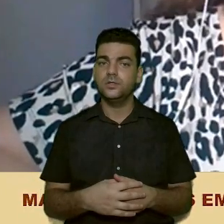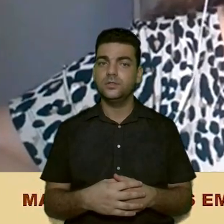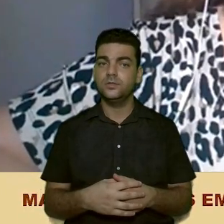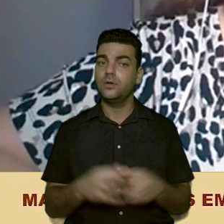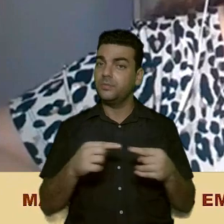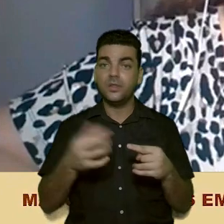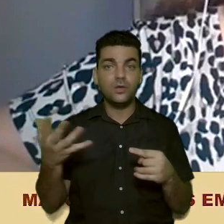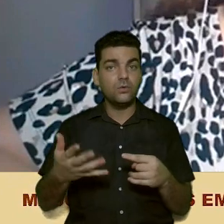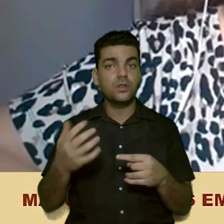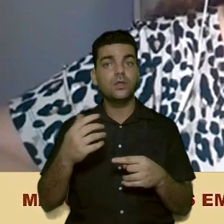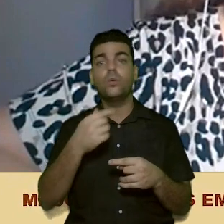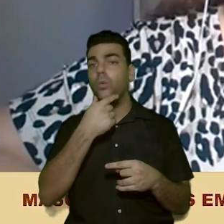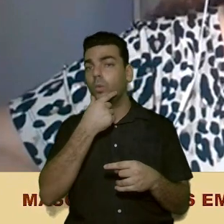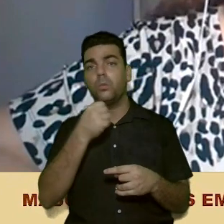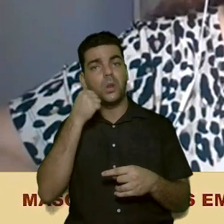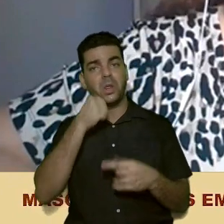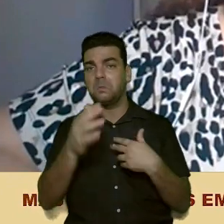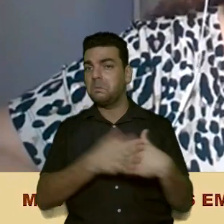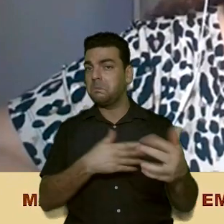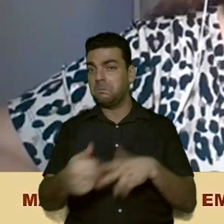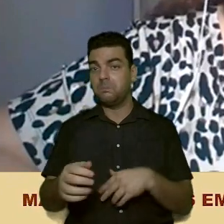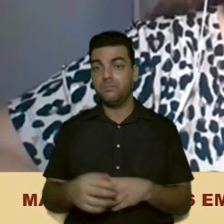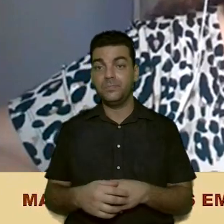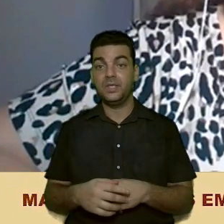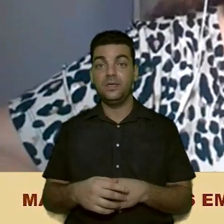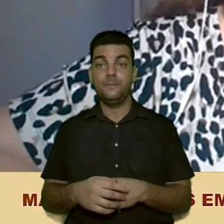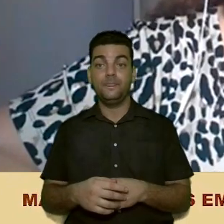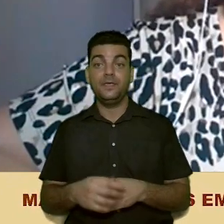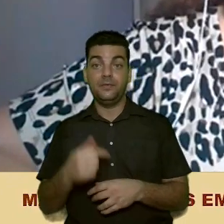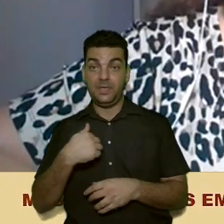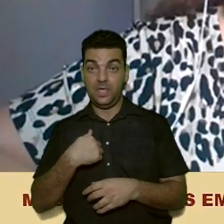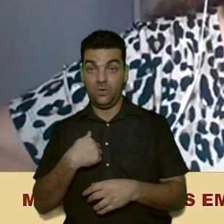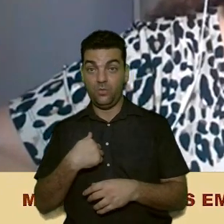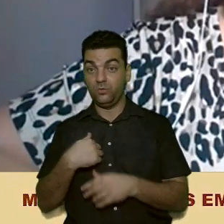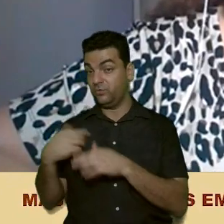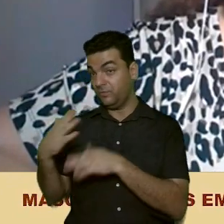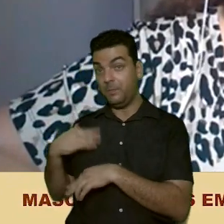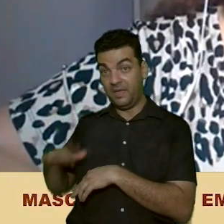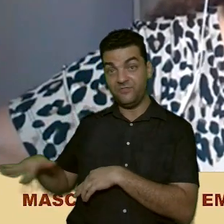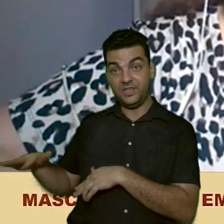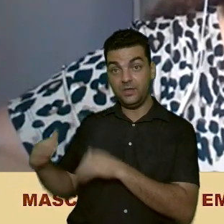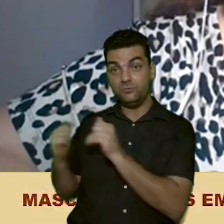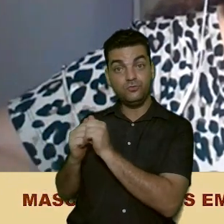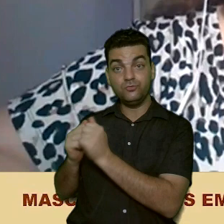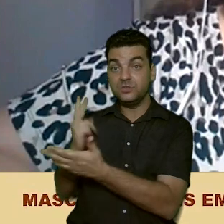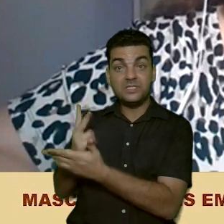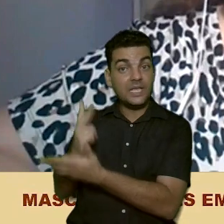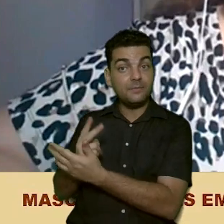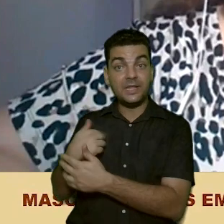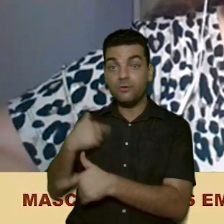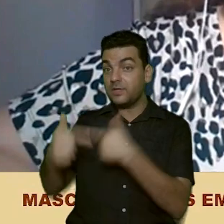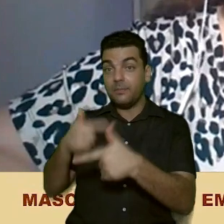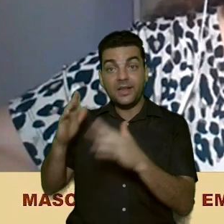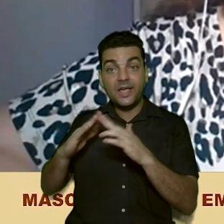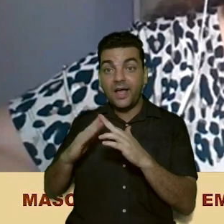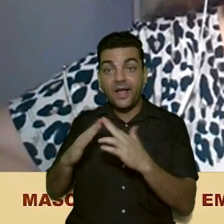pai e da mãe. Então hoje eu trabalho em casa, então, se eu posso ver Maria Luísa crescer e como é importante para ela a figura paterna,